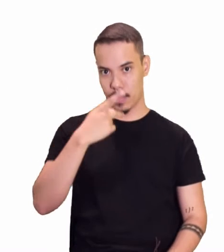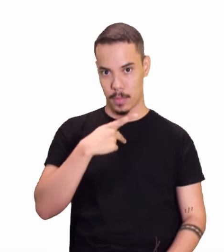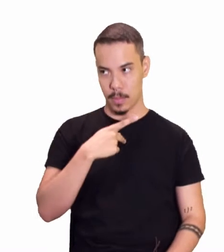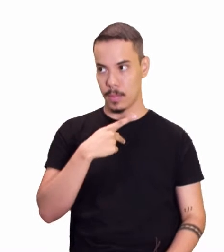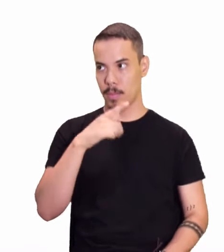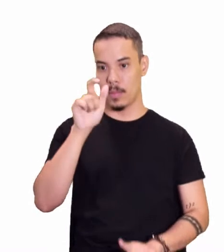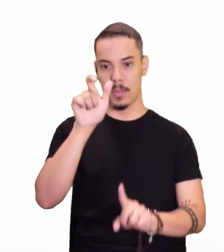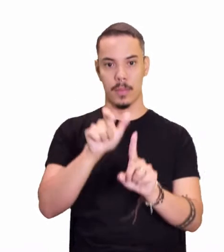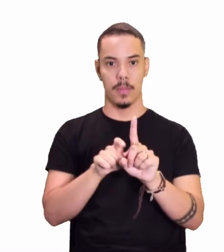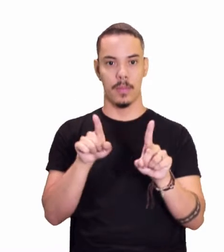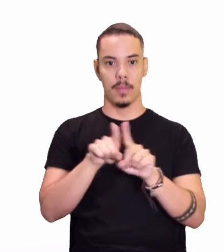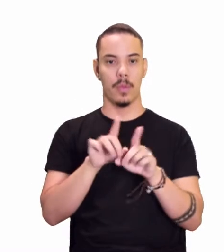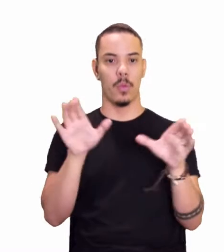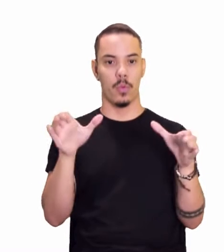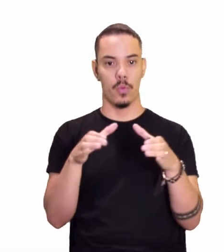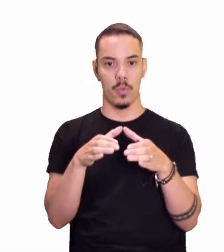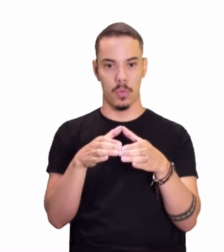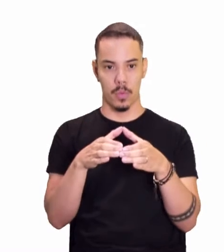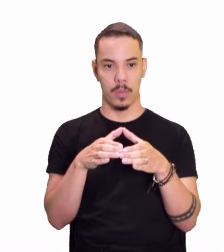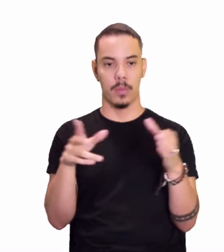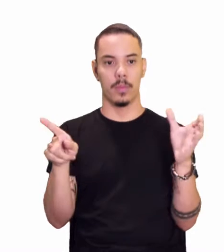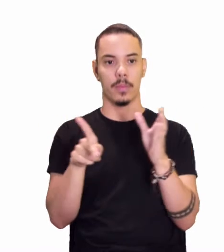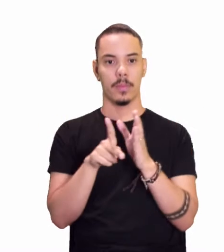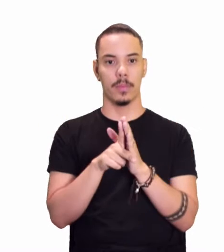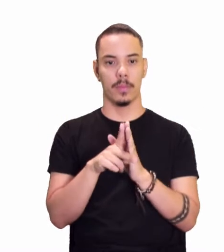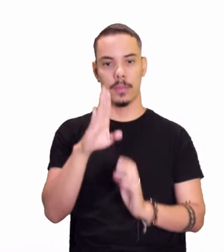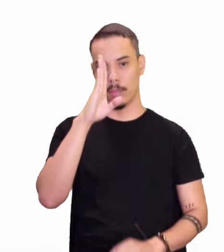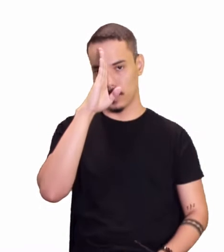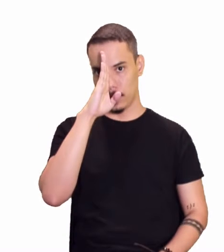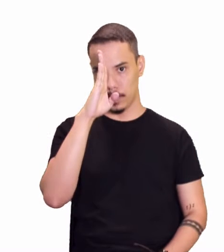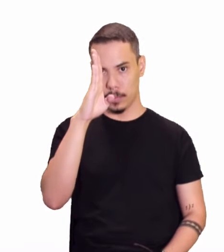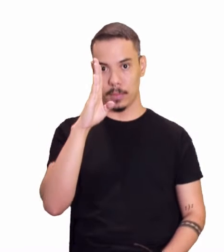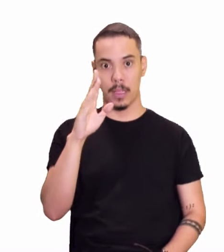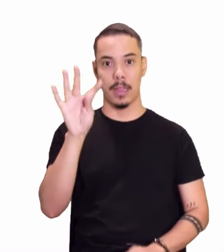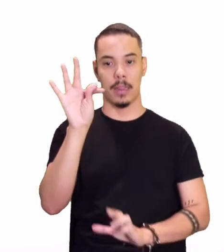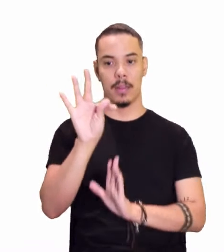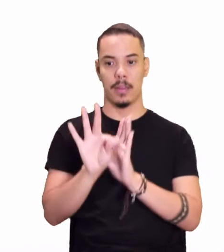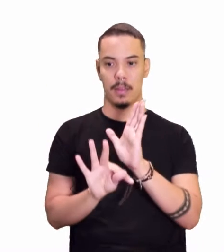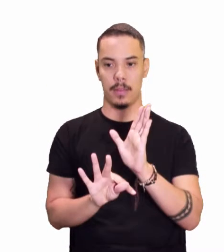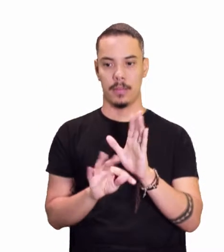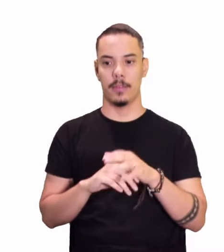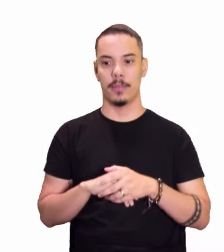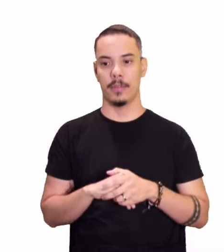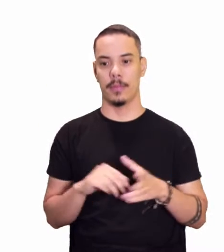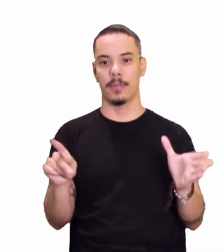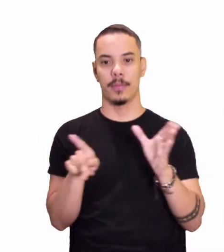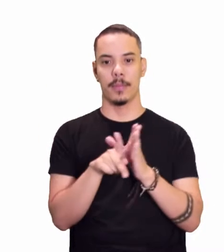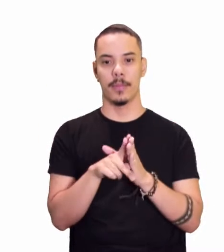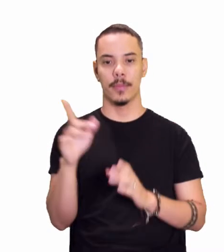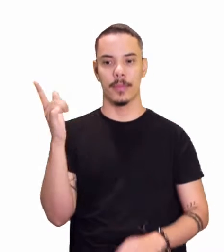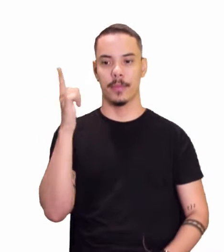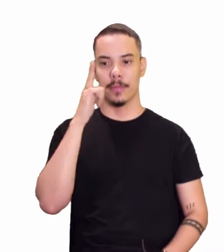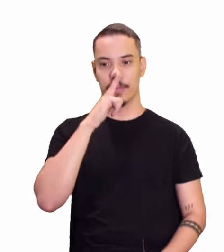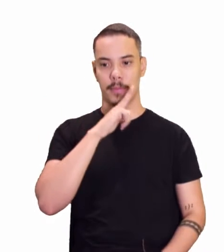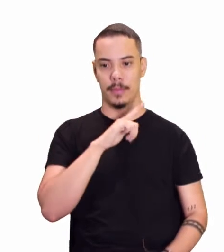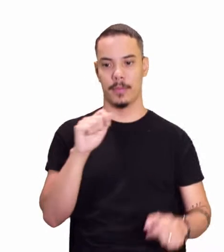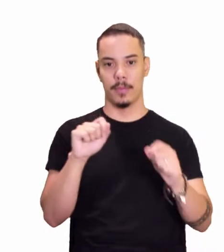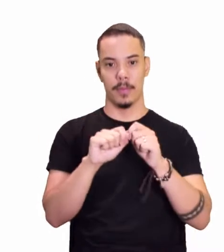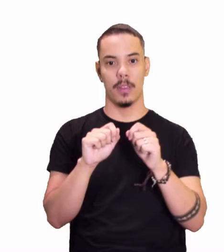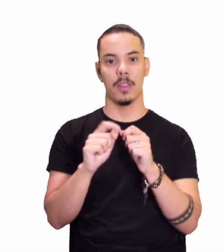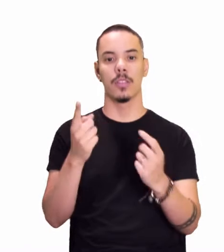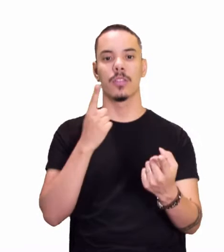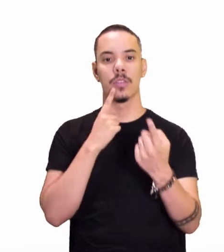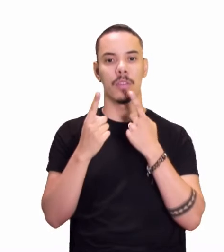e as coletivas de apreensão desses textos, para exercitar o